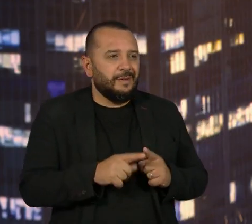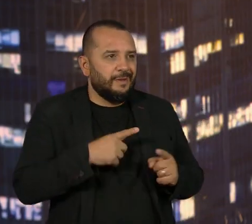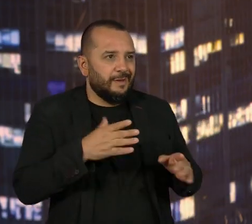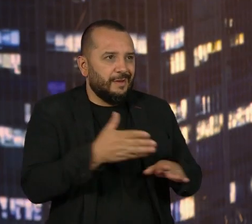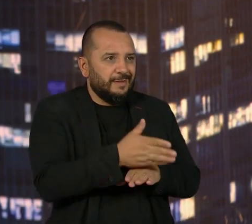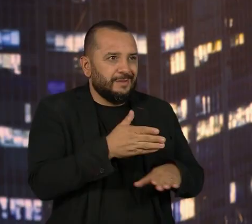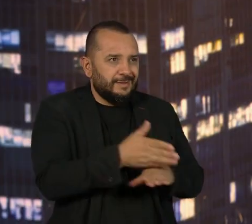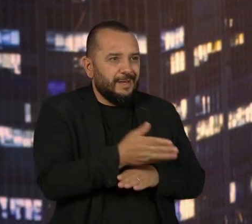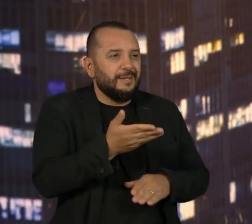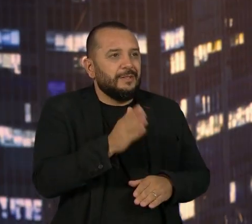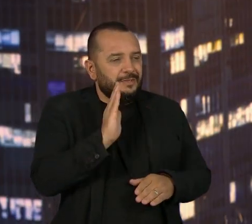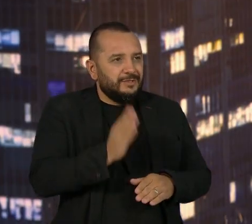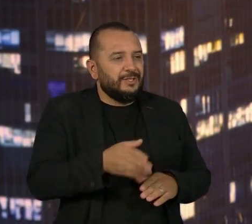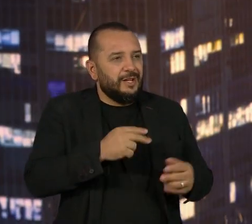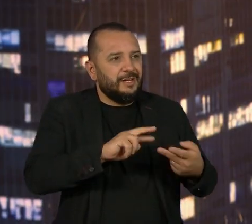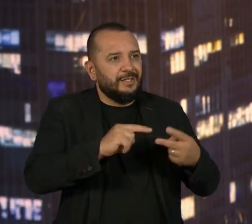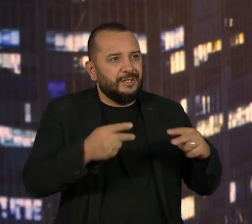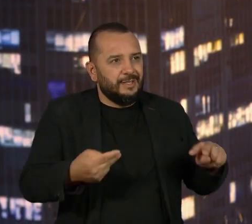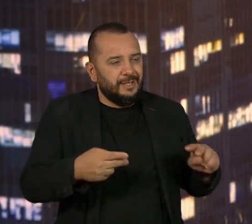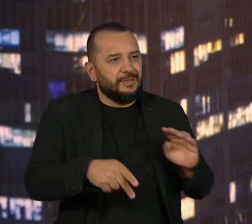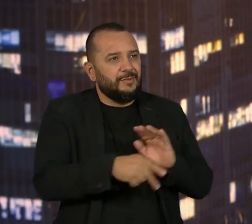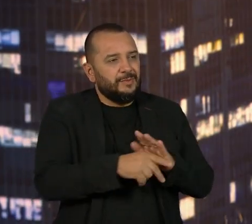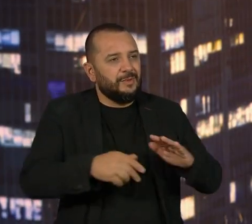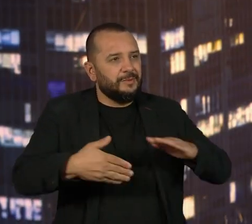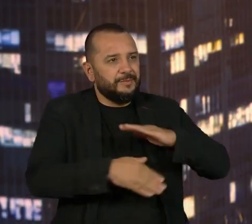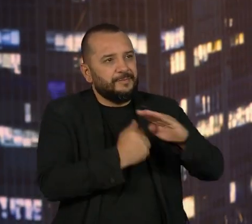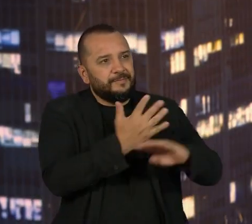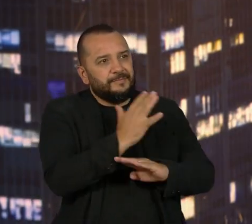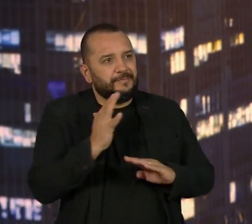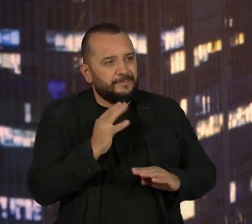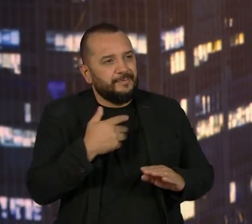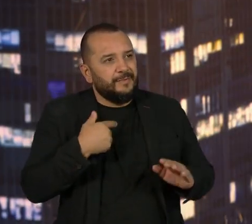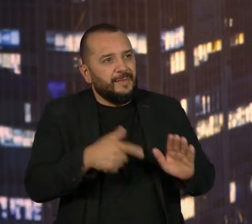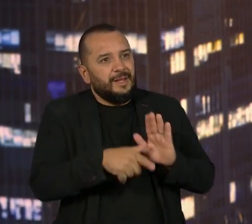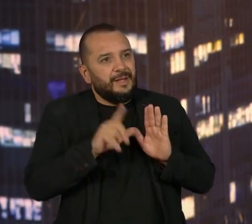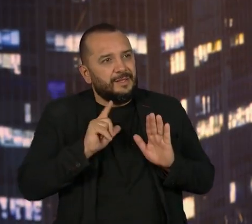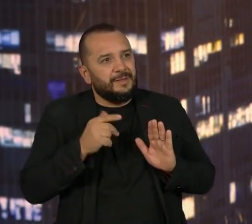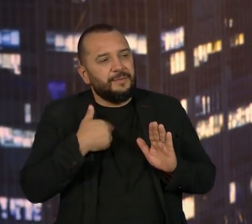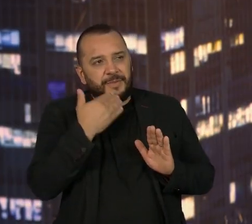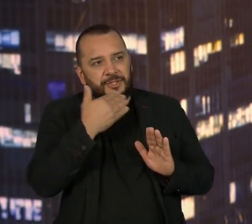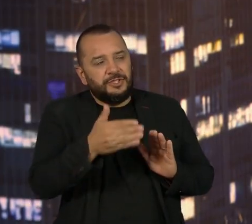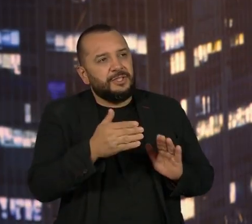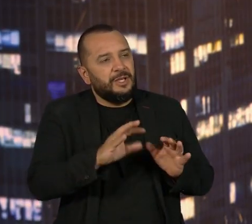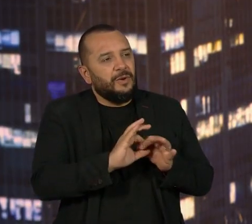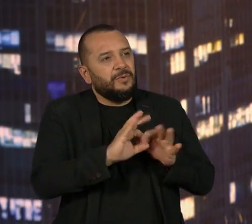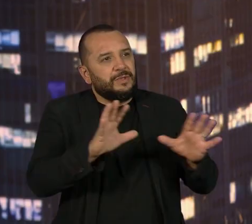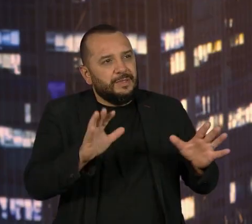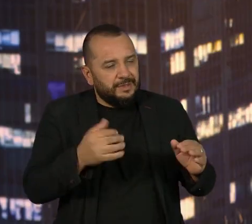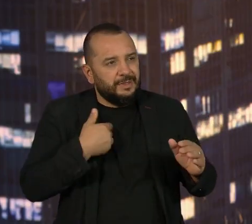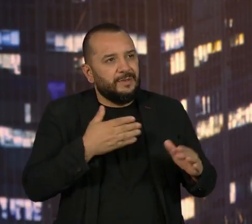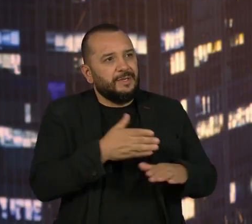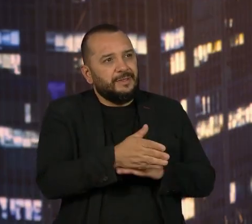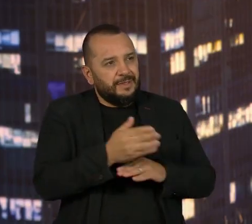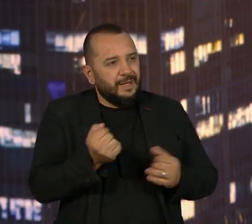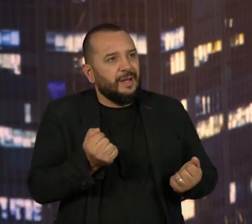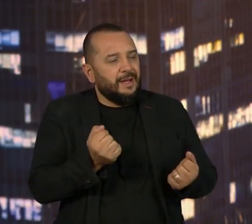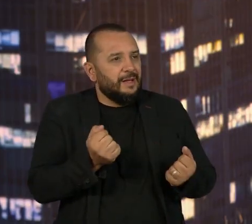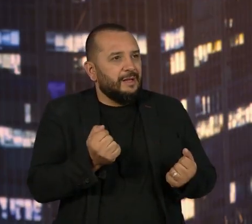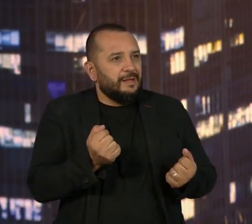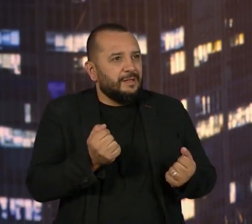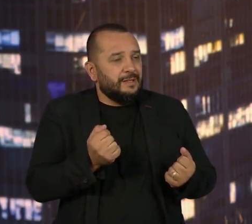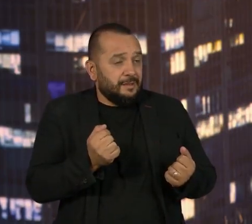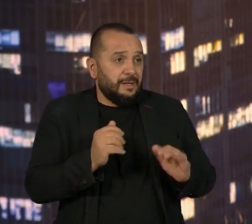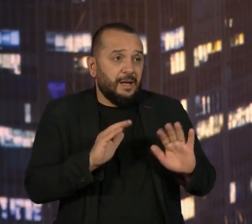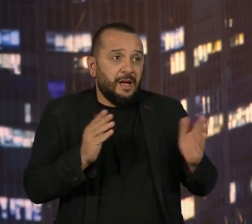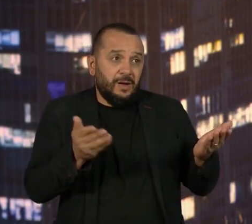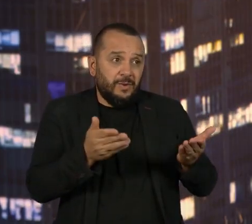fizeram um sequenciamento genético dessa biodiversidade. Isso. Antes eles precisavam pedir autorização ali, entrar e fazer um estudo separado. Agora isso